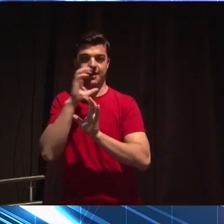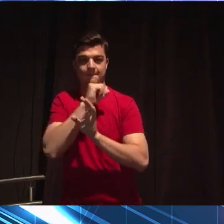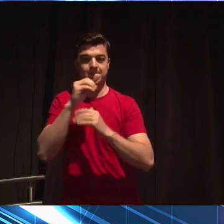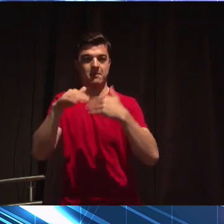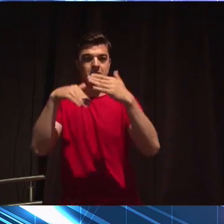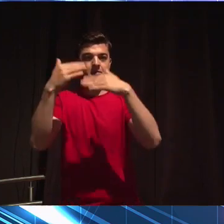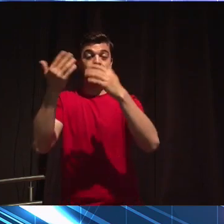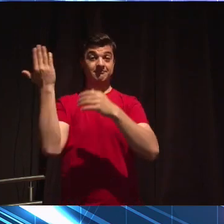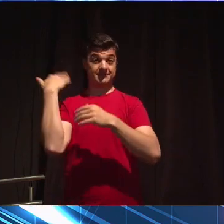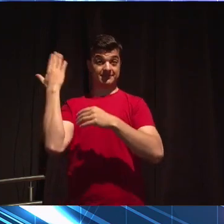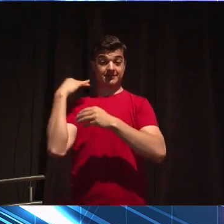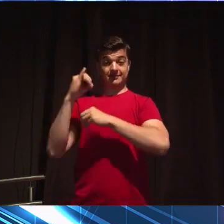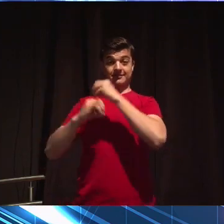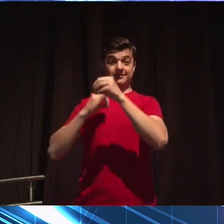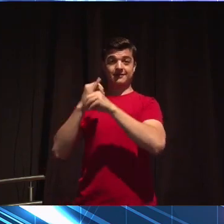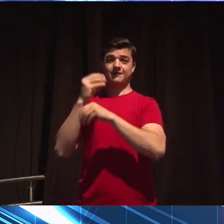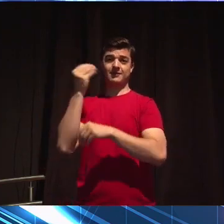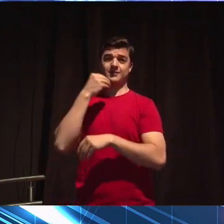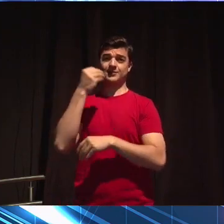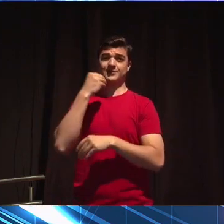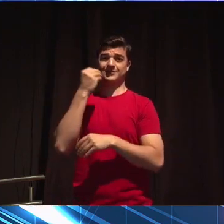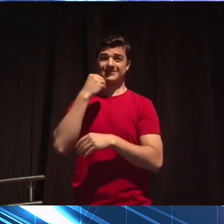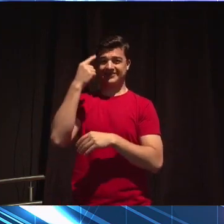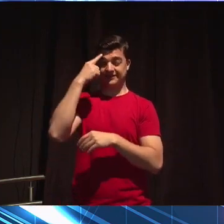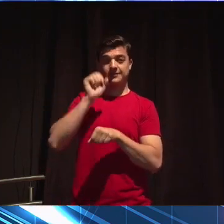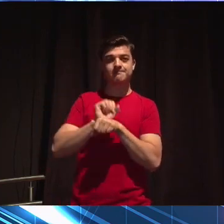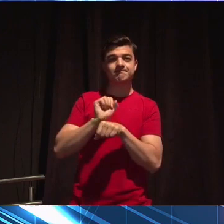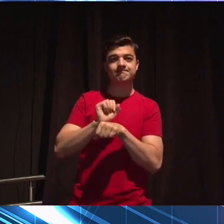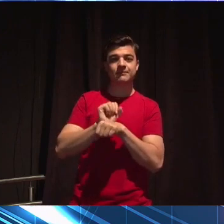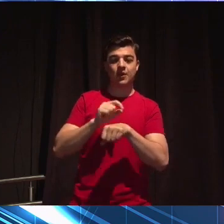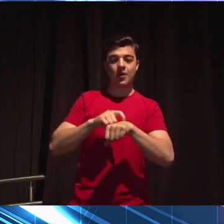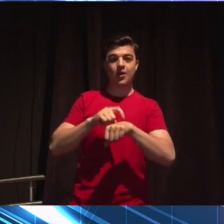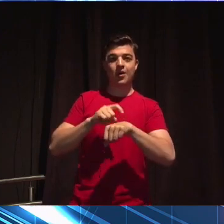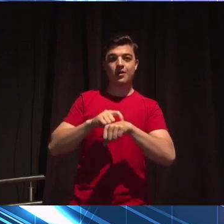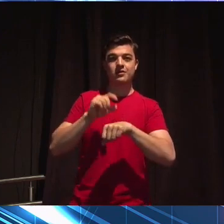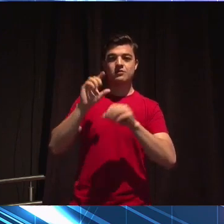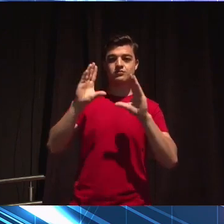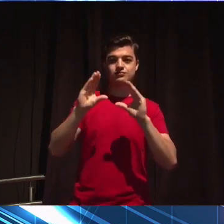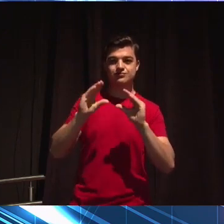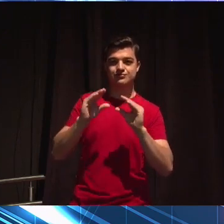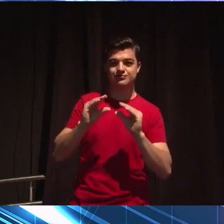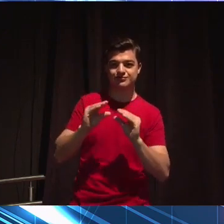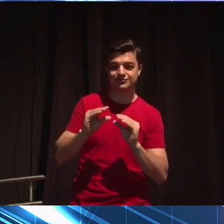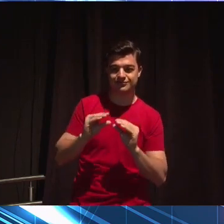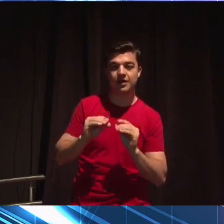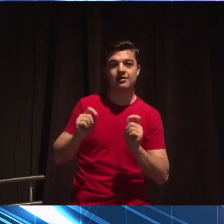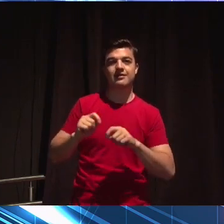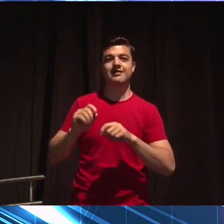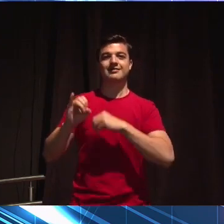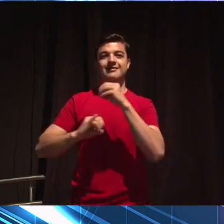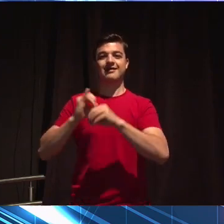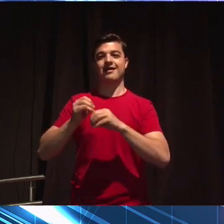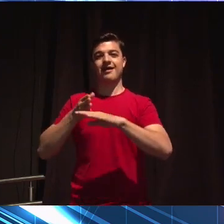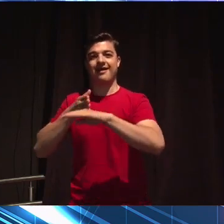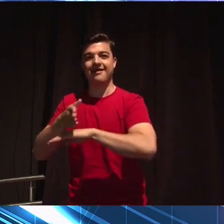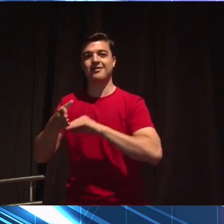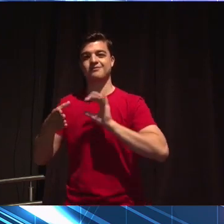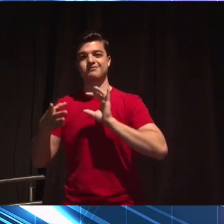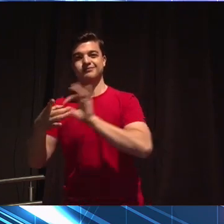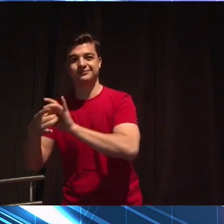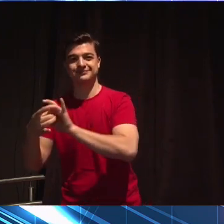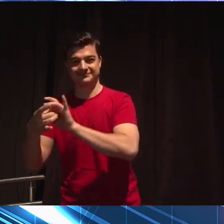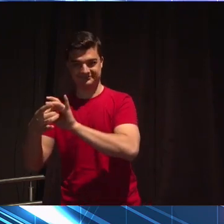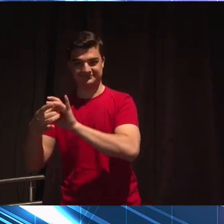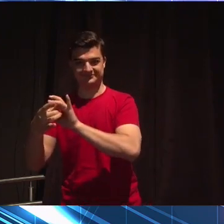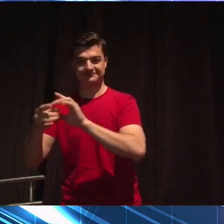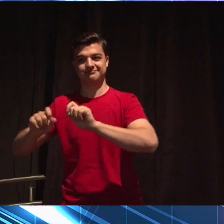mais até meia-noite para esperar o pulso, né? Isso aqui é buscando para lembrança, para quem tem mais idade mesmo. Mas, cara, você ainda entrava na internet. Então, você